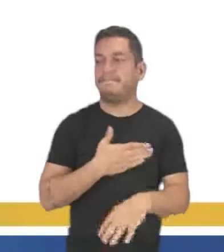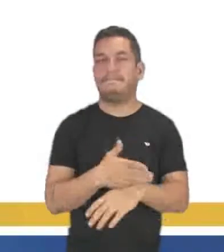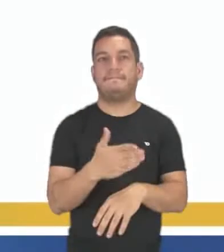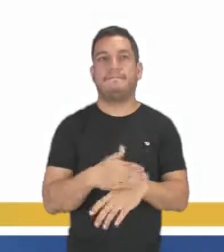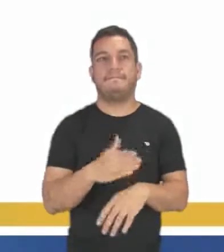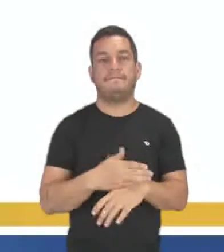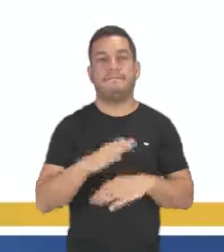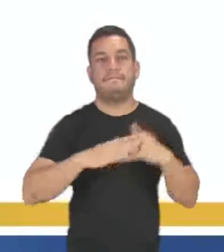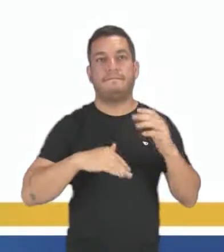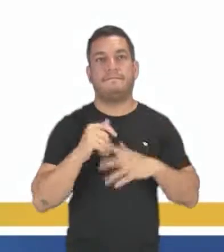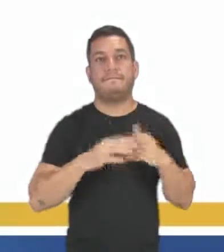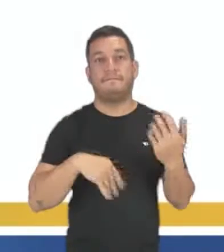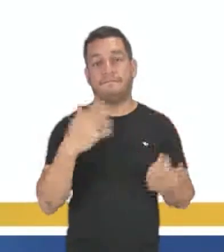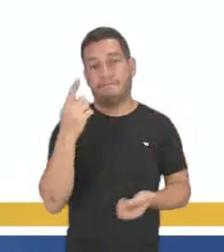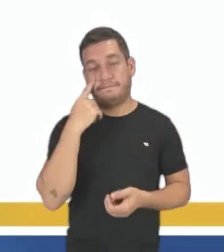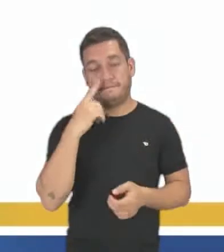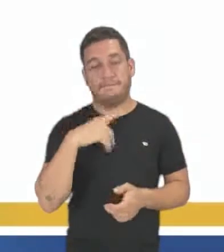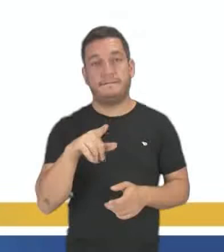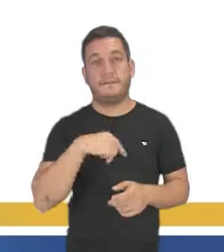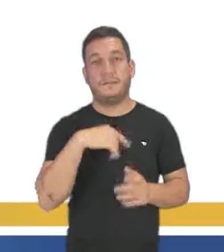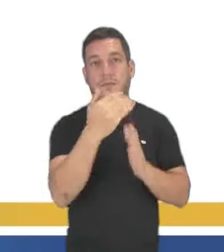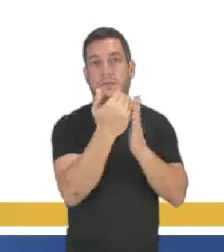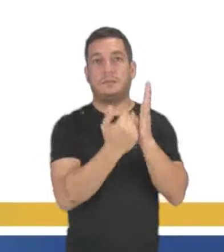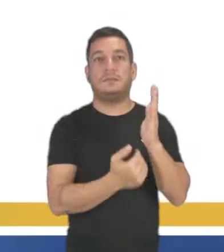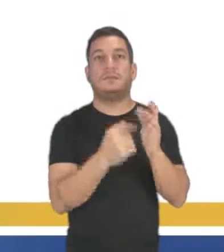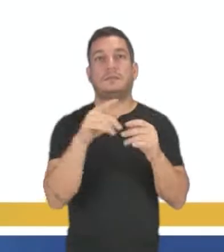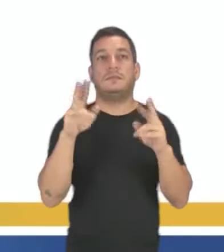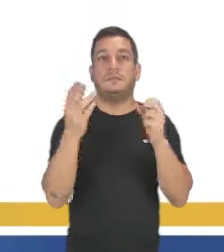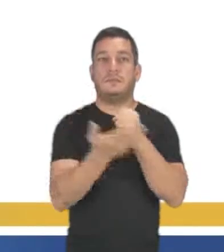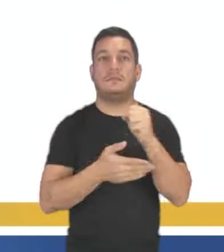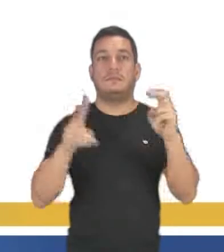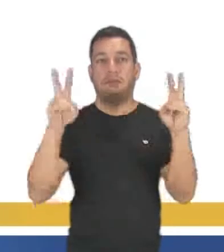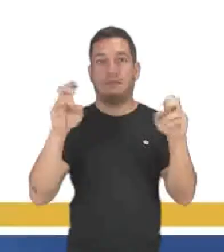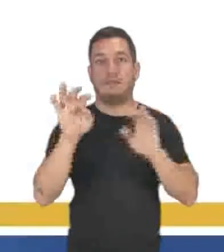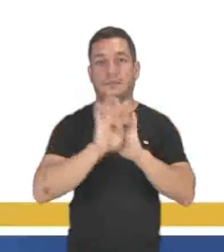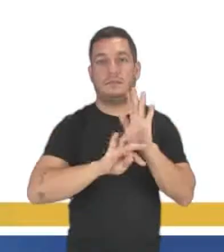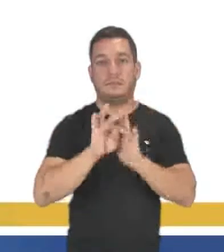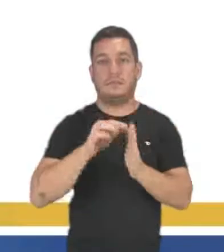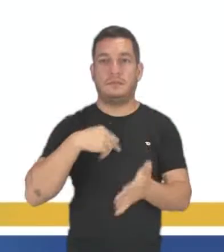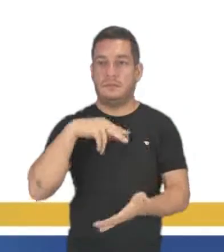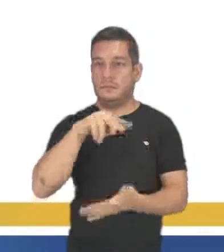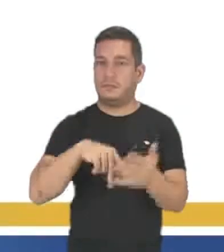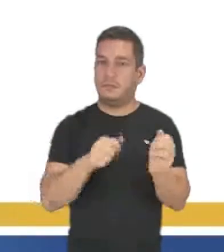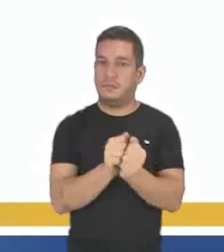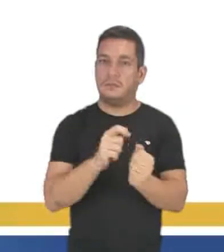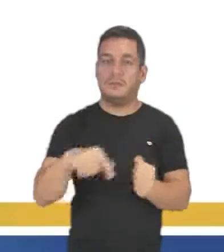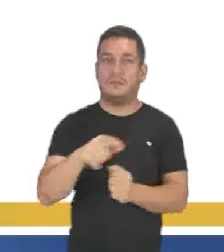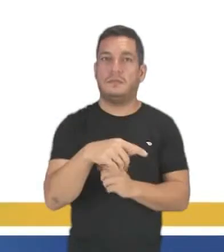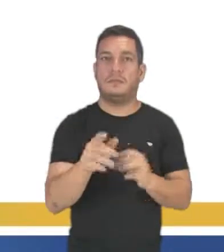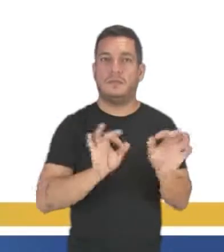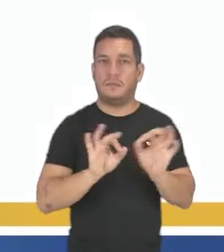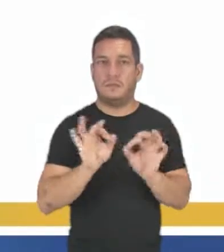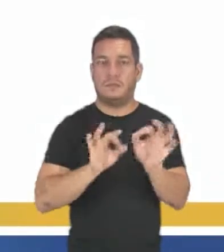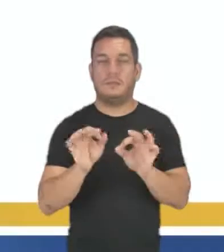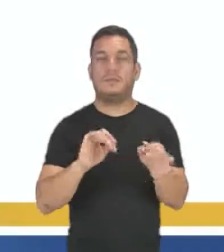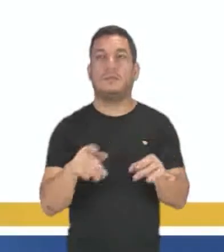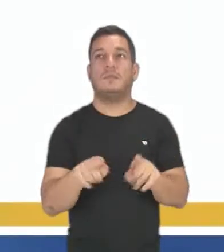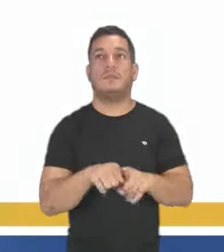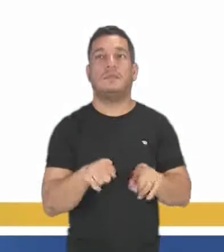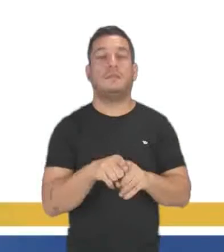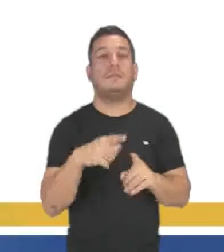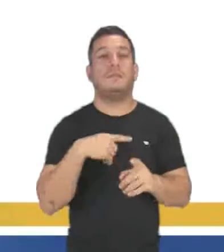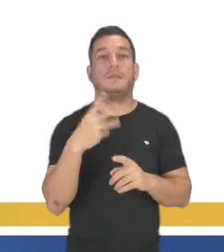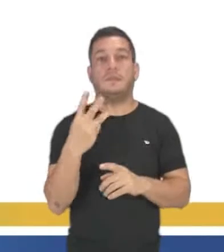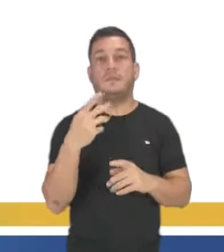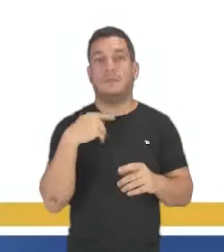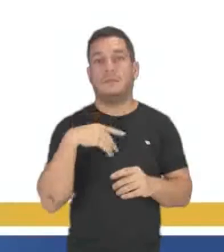ver aqui? Considerando as afirmações em torno do tema, do texto que eu acabei de ler com vocês e do plano de organização, temos